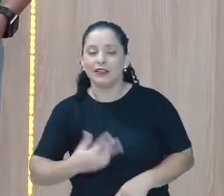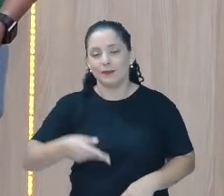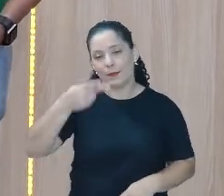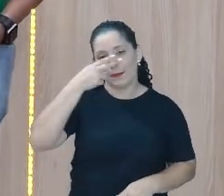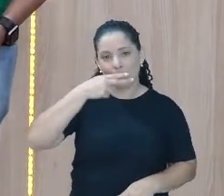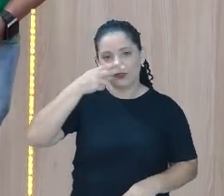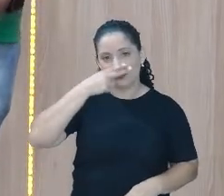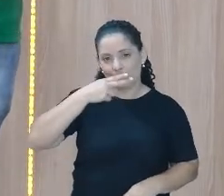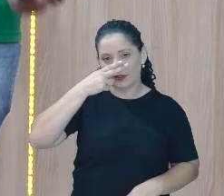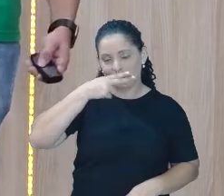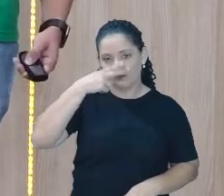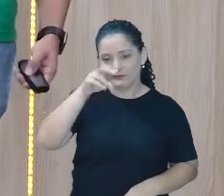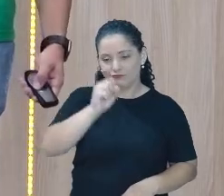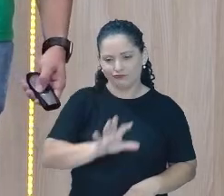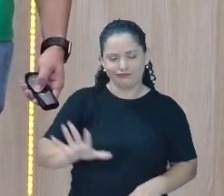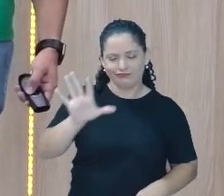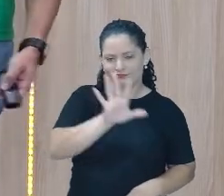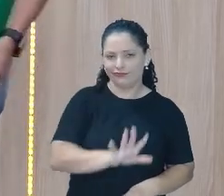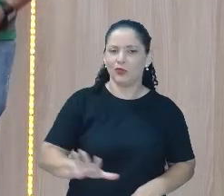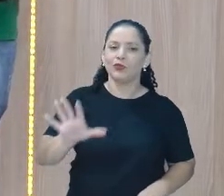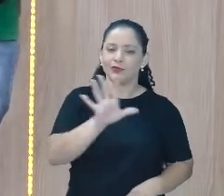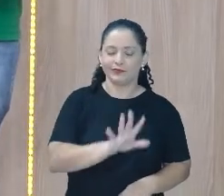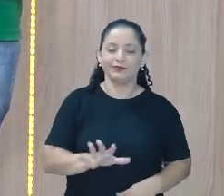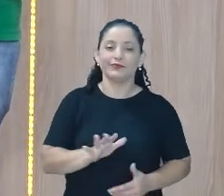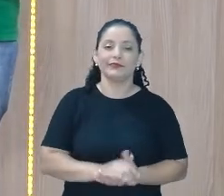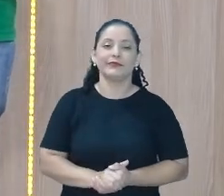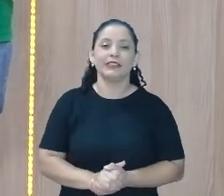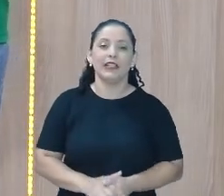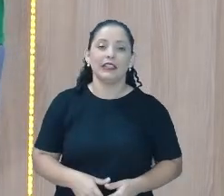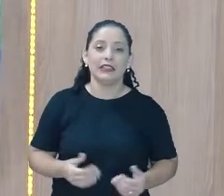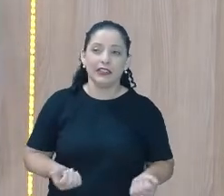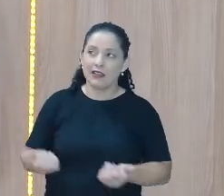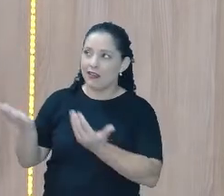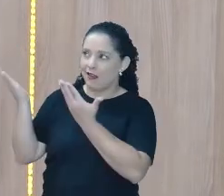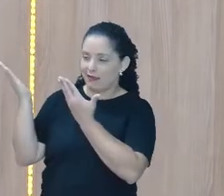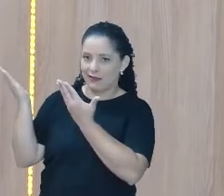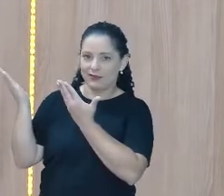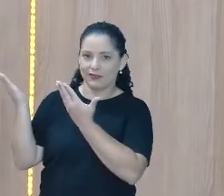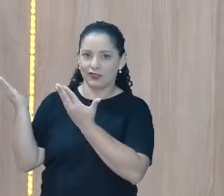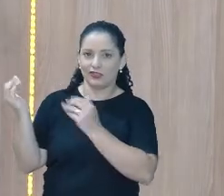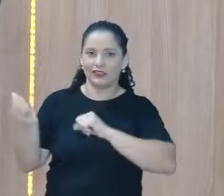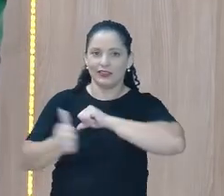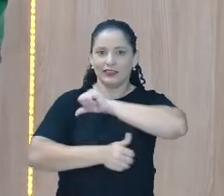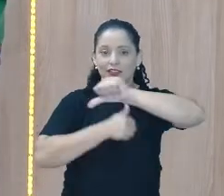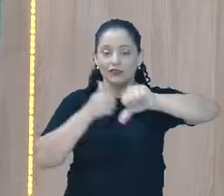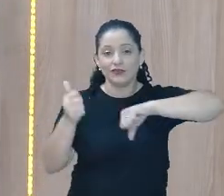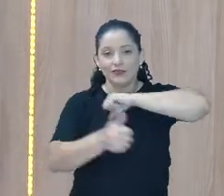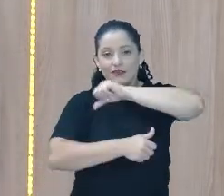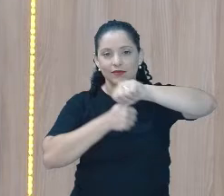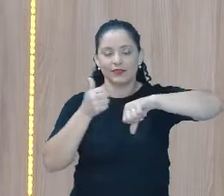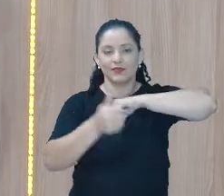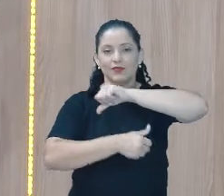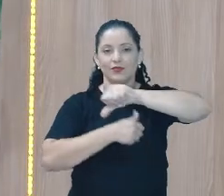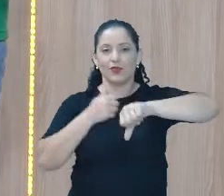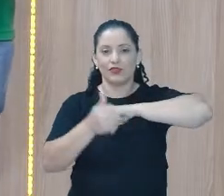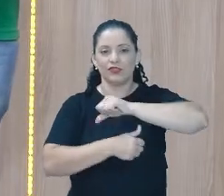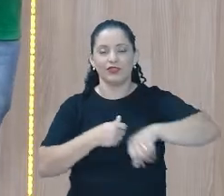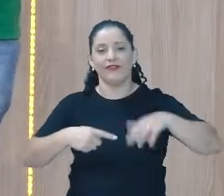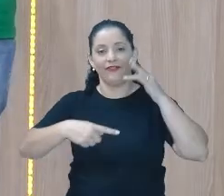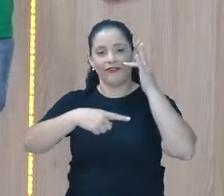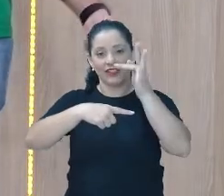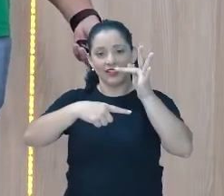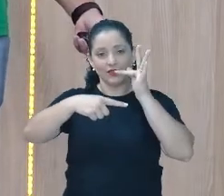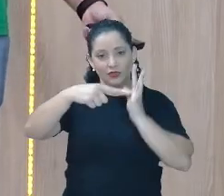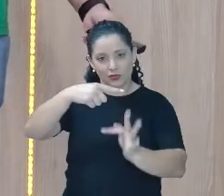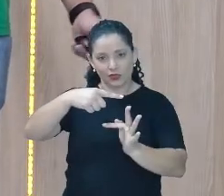em relação ao todo, tá? E é através dessas transformações aí em